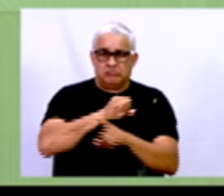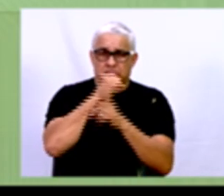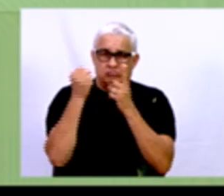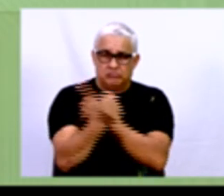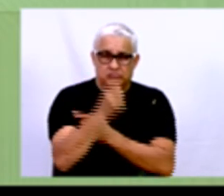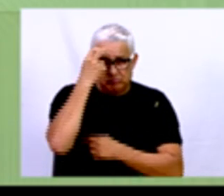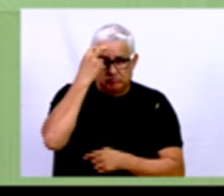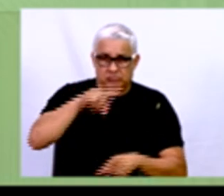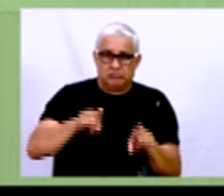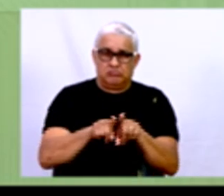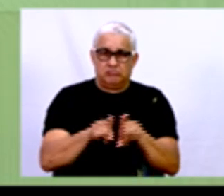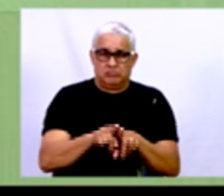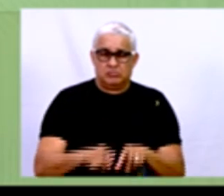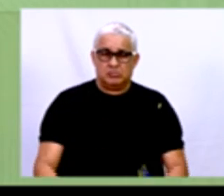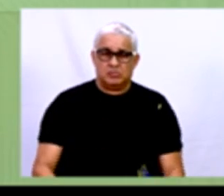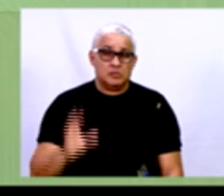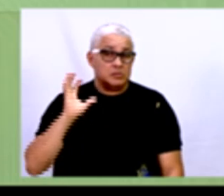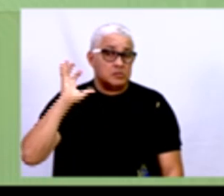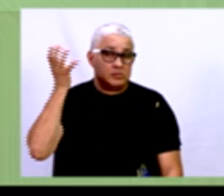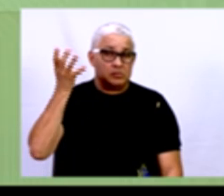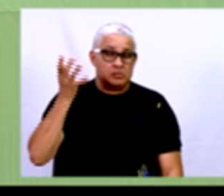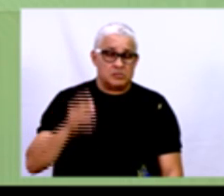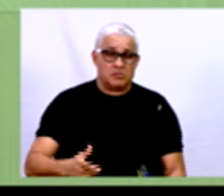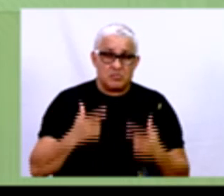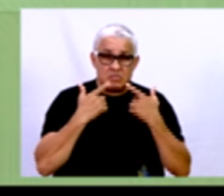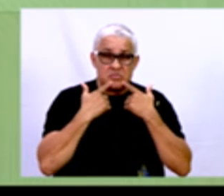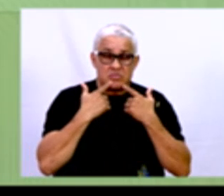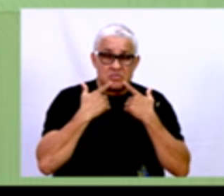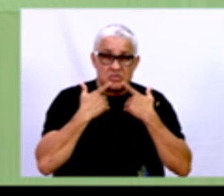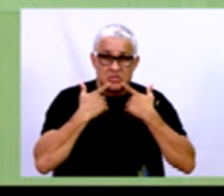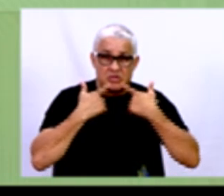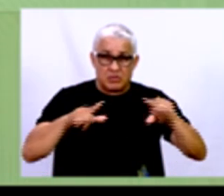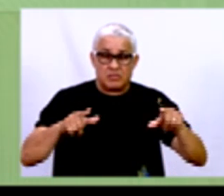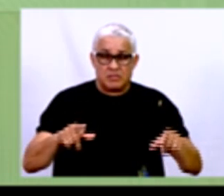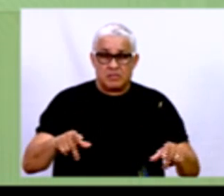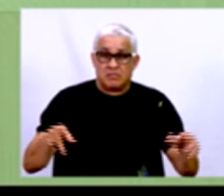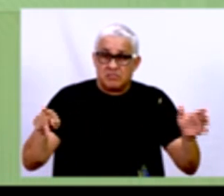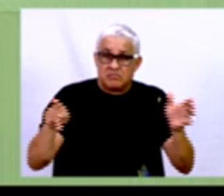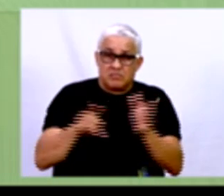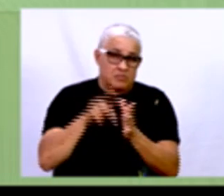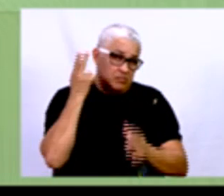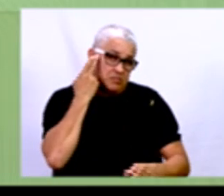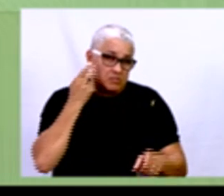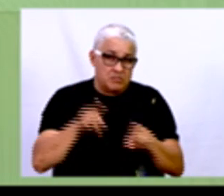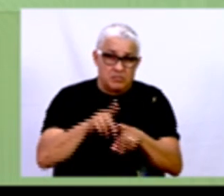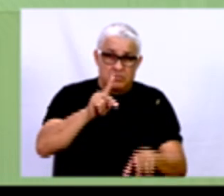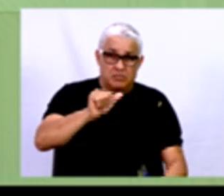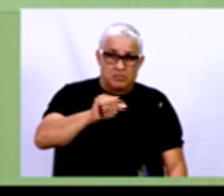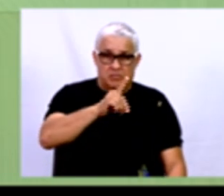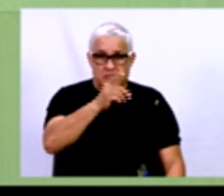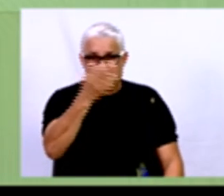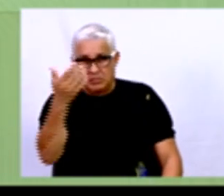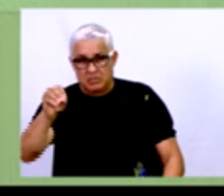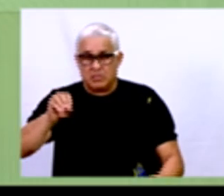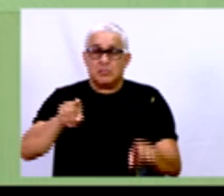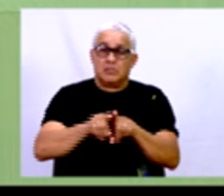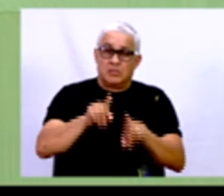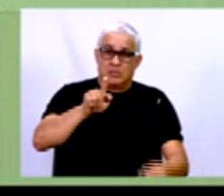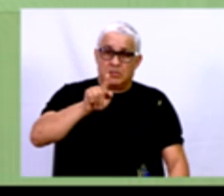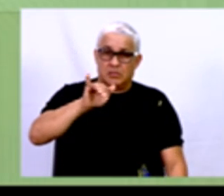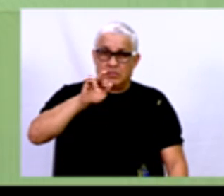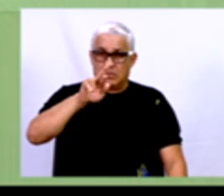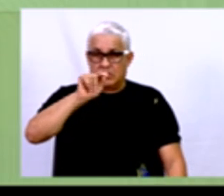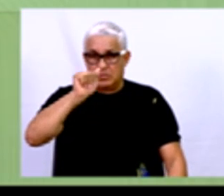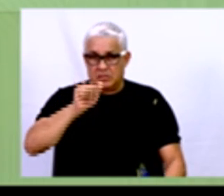sociocultural é aquela que ocorre entre a linguagem popular e a padrão. E a gíria, que é aquela linguagem